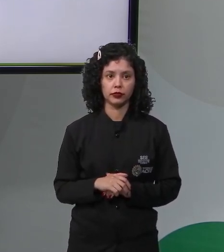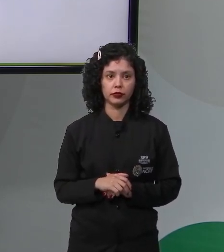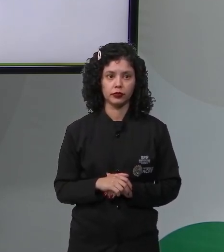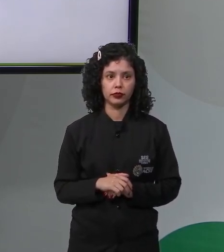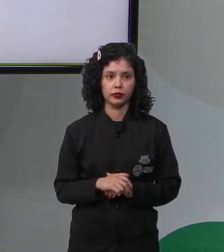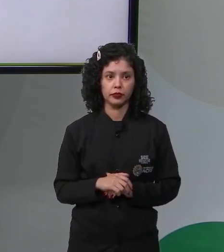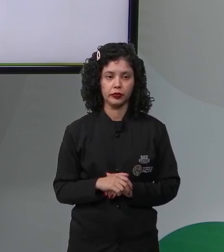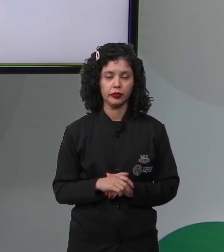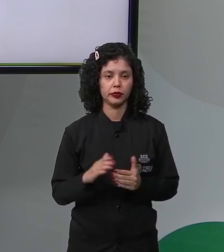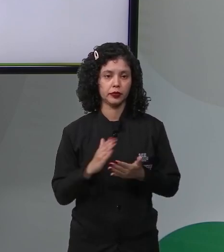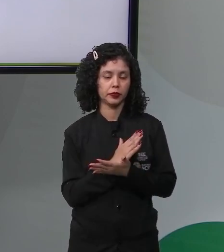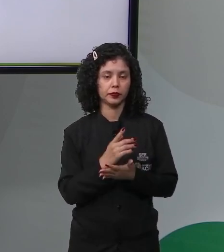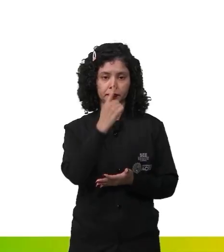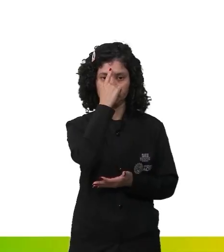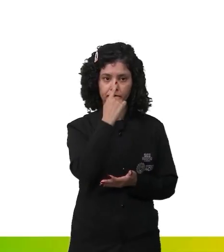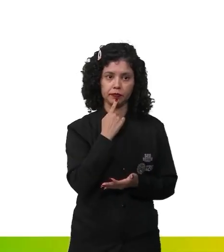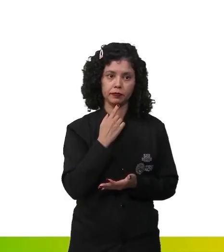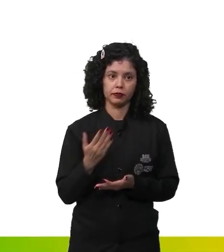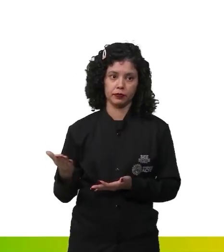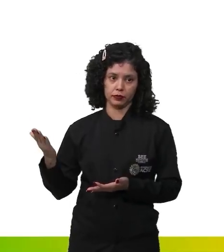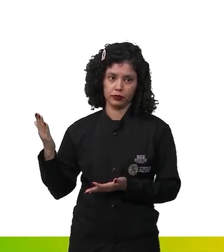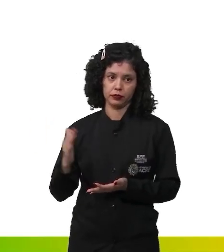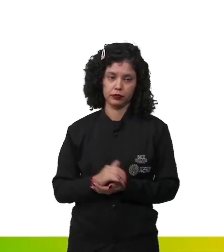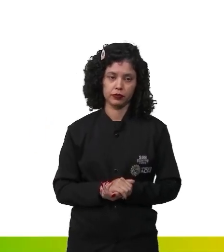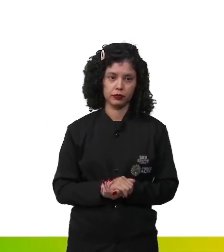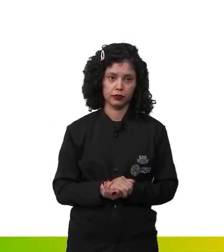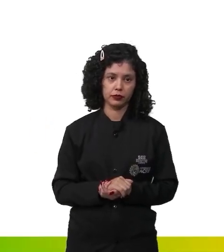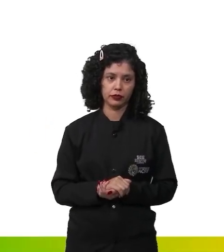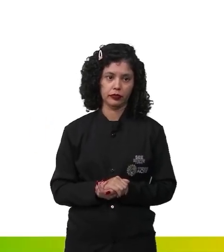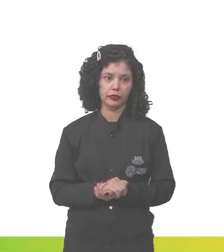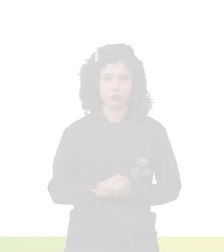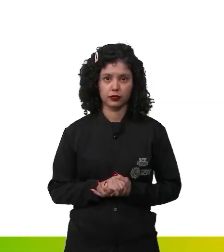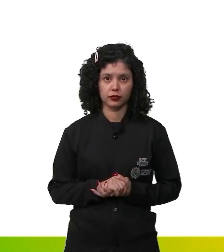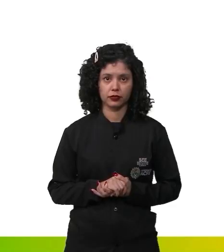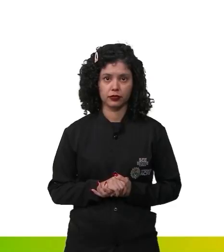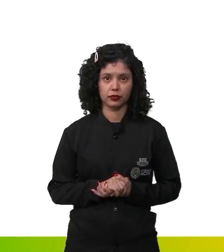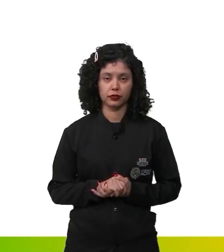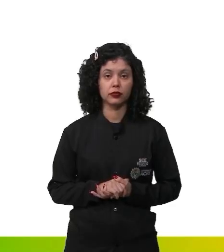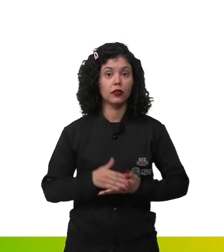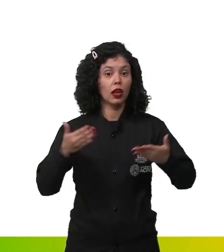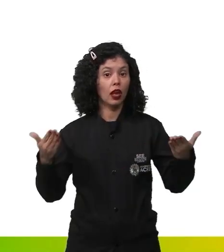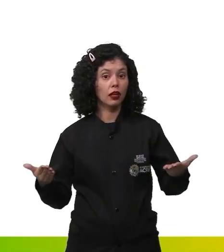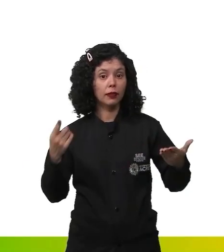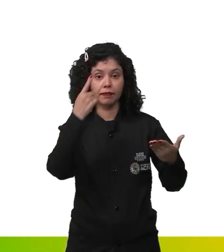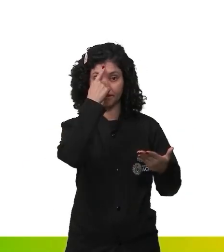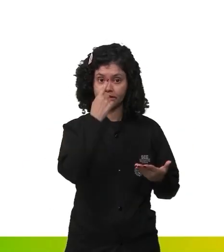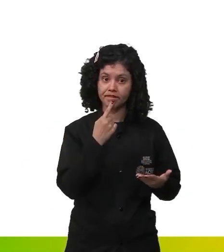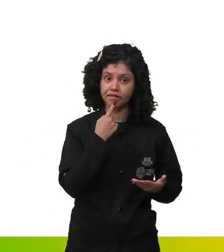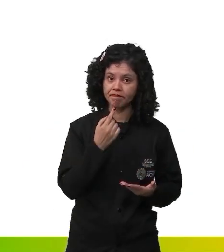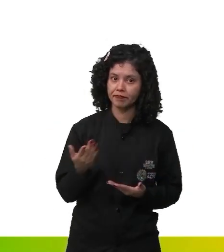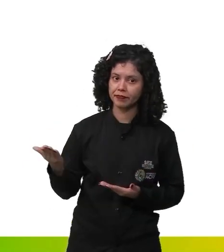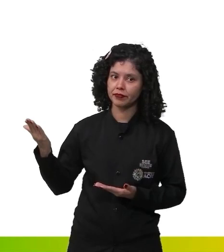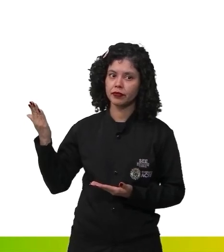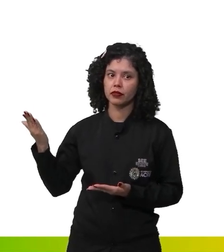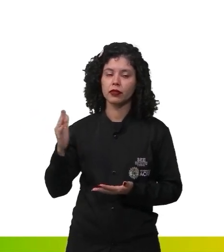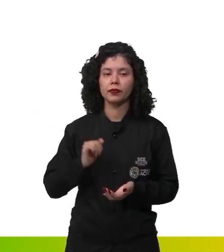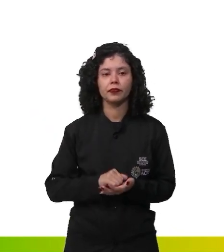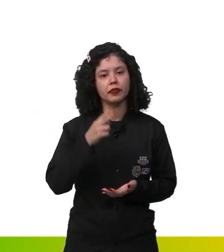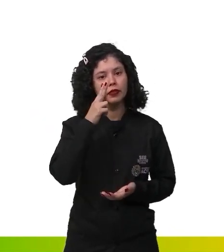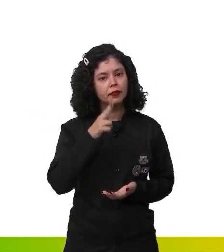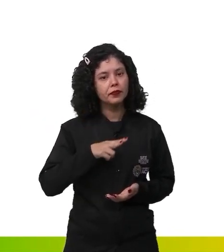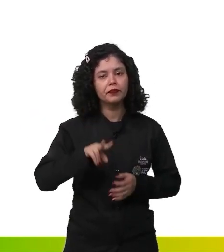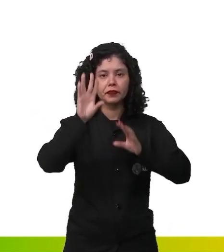aqui algumas imagens. Aliás, uma imagem. Então, nós estamos aqui visualizando uma imagem